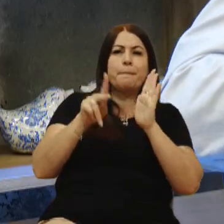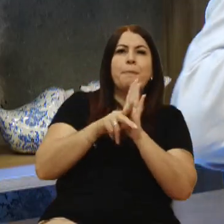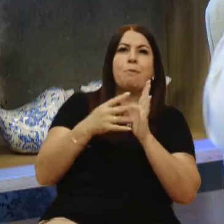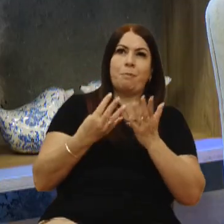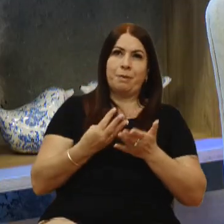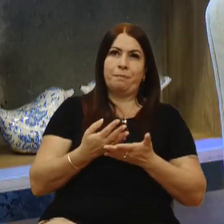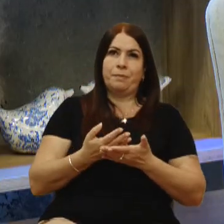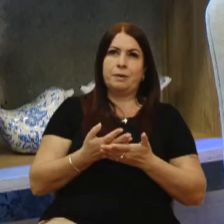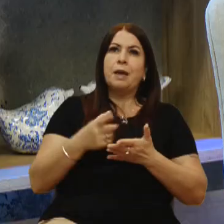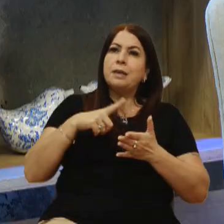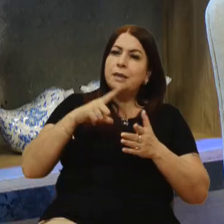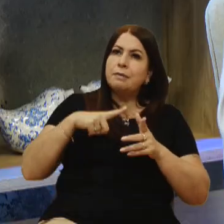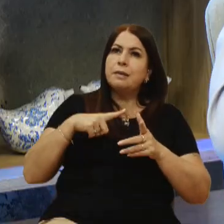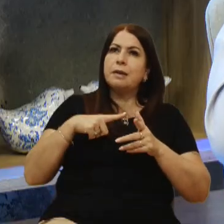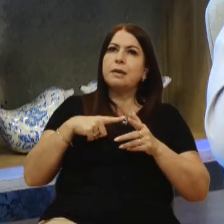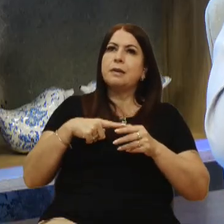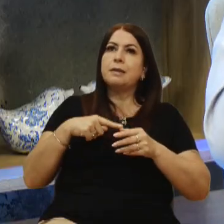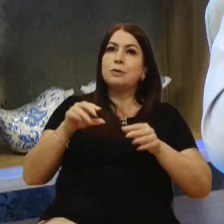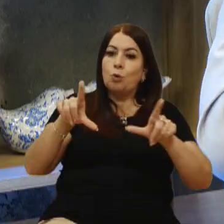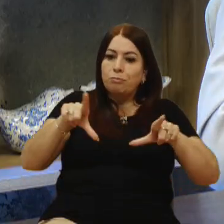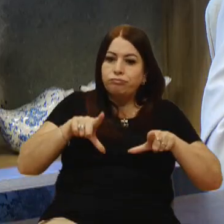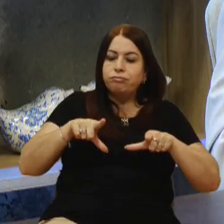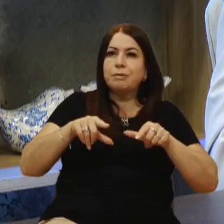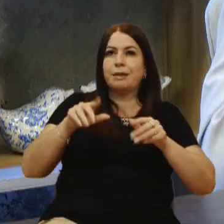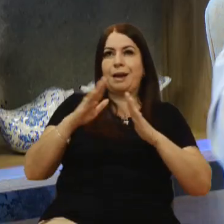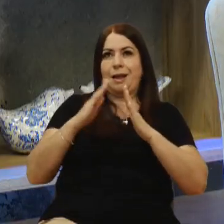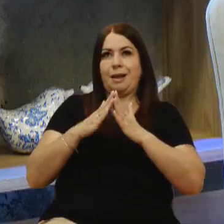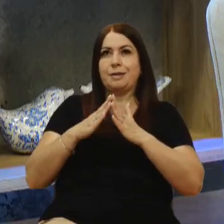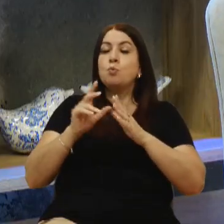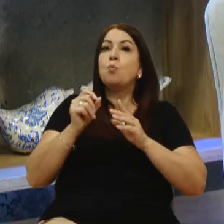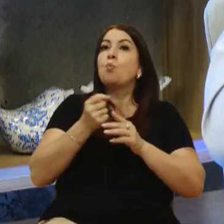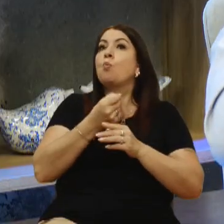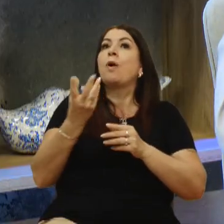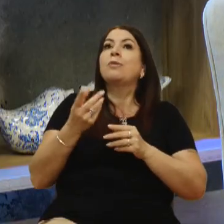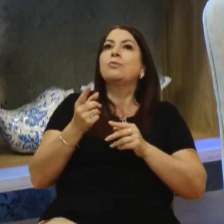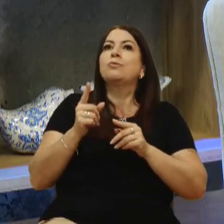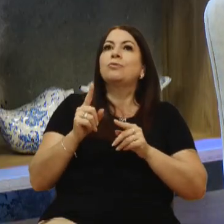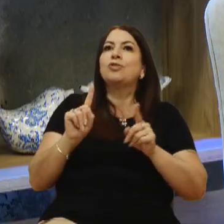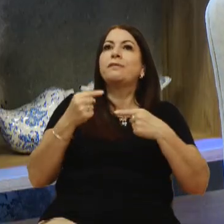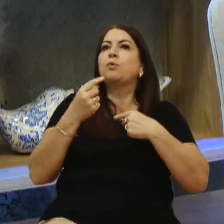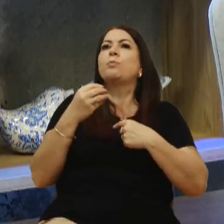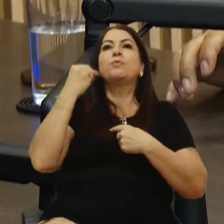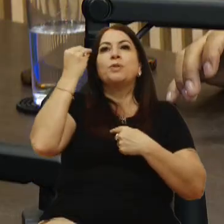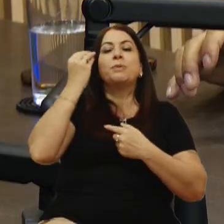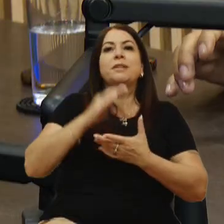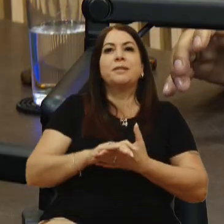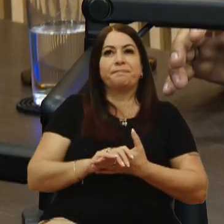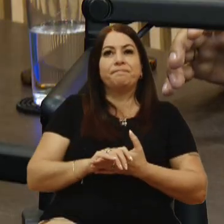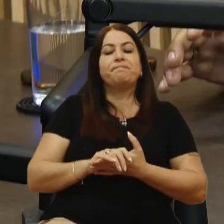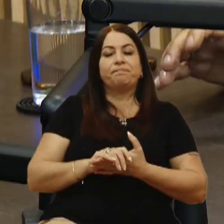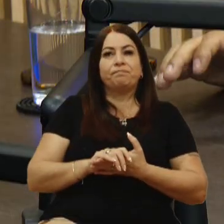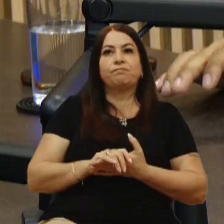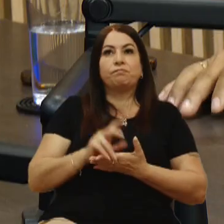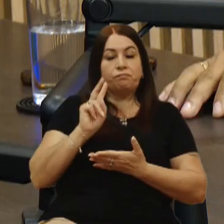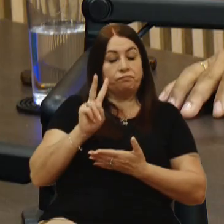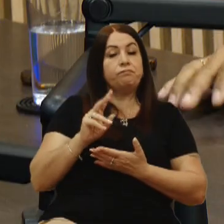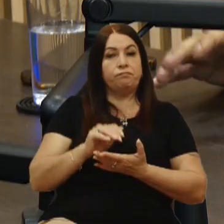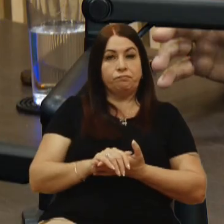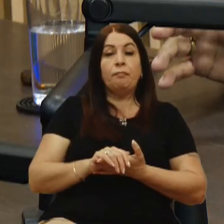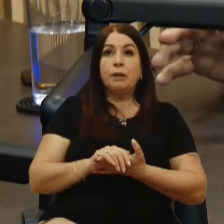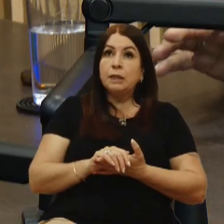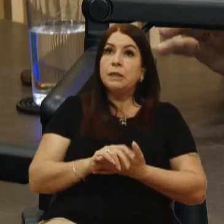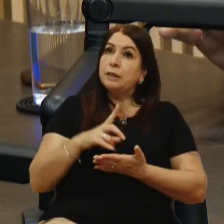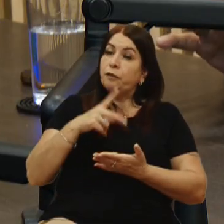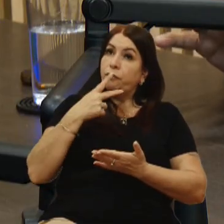própria, né, de ter a sua escritura. Quais foram os desafios e como foi essa experiência? Olha só, veja bem, a gente